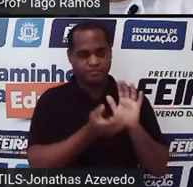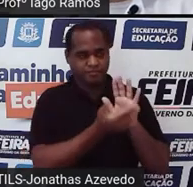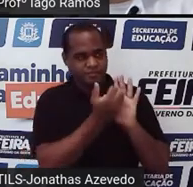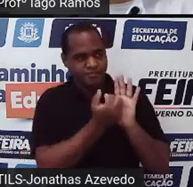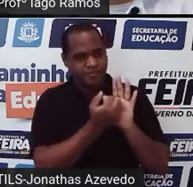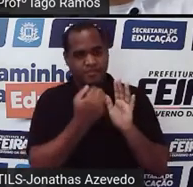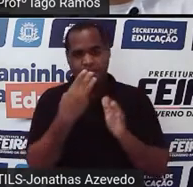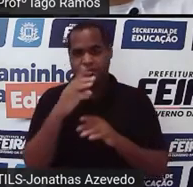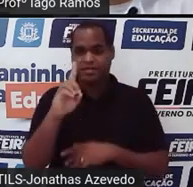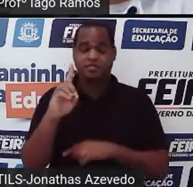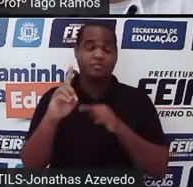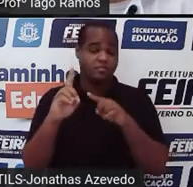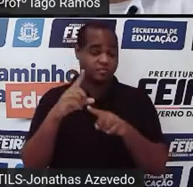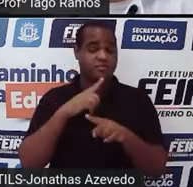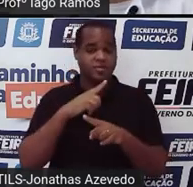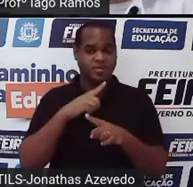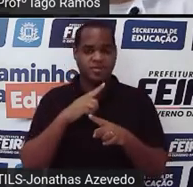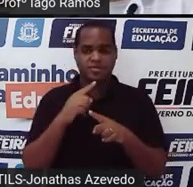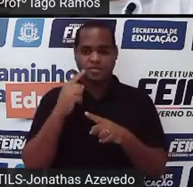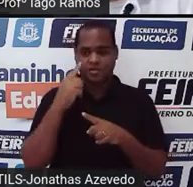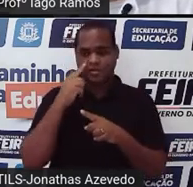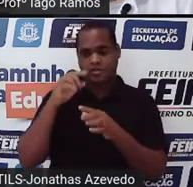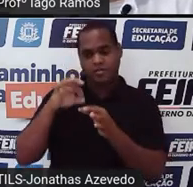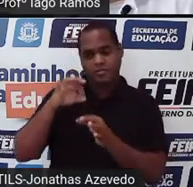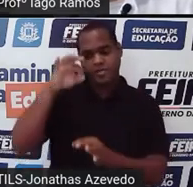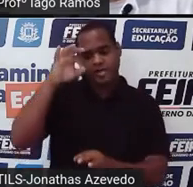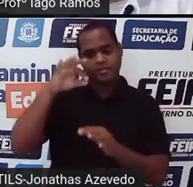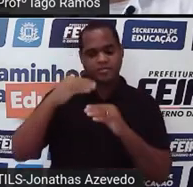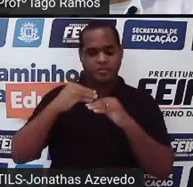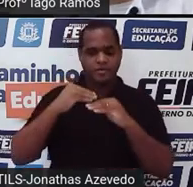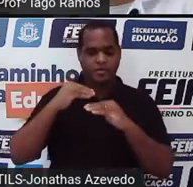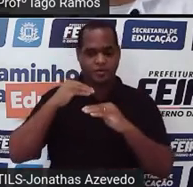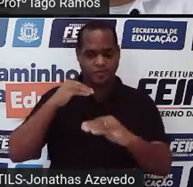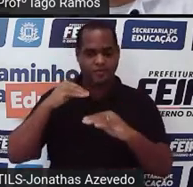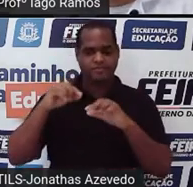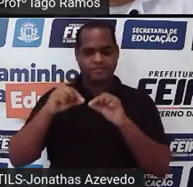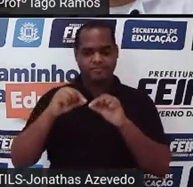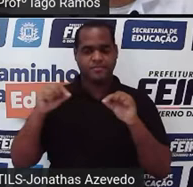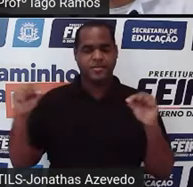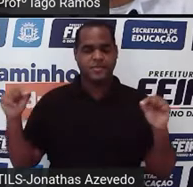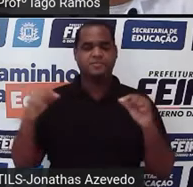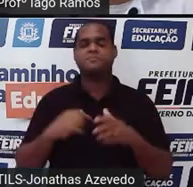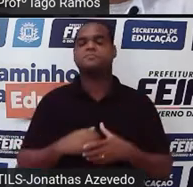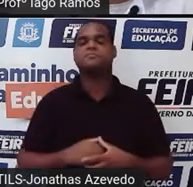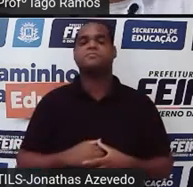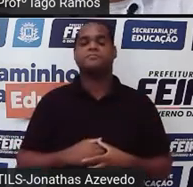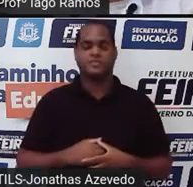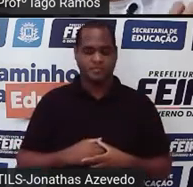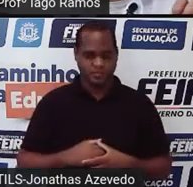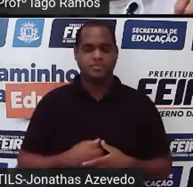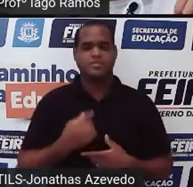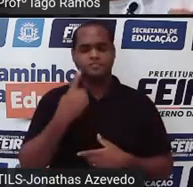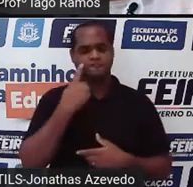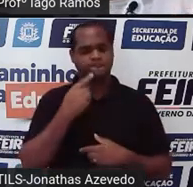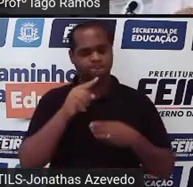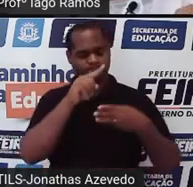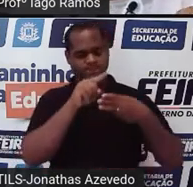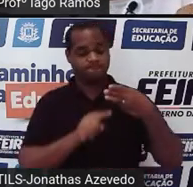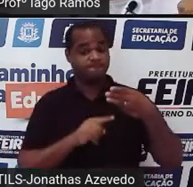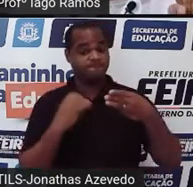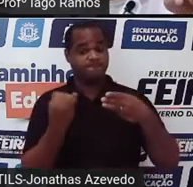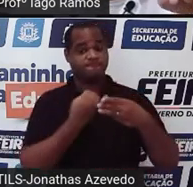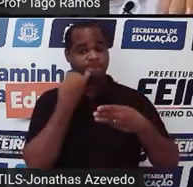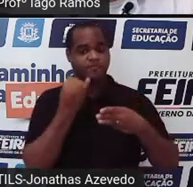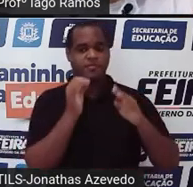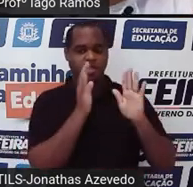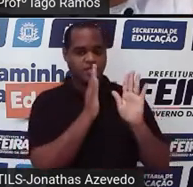que tem três dimensões comprimento altura e largura bom então isso aí a